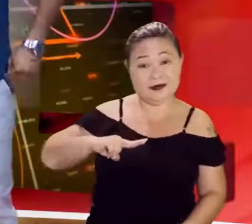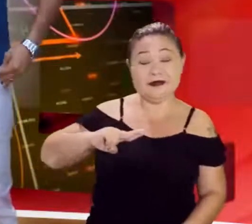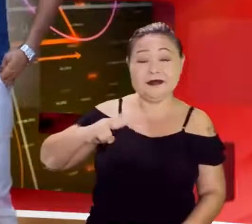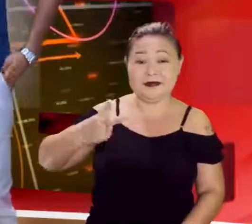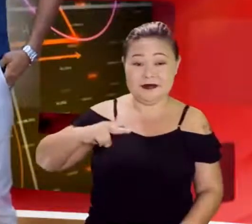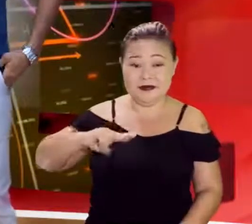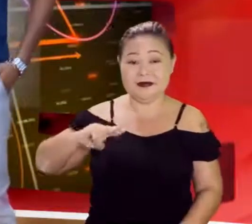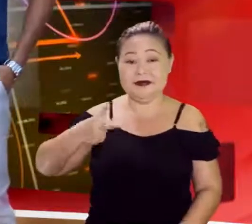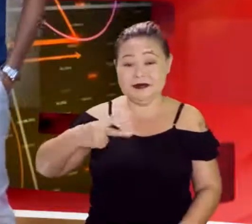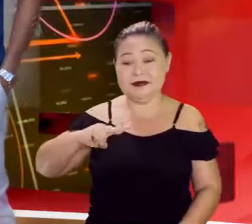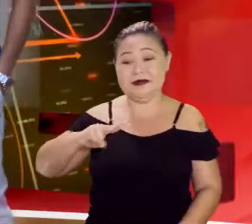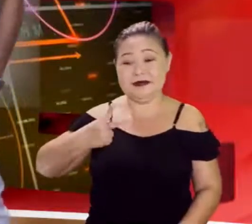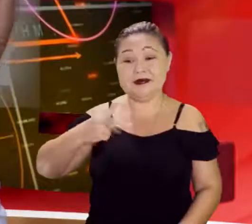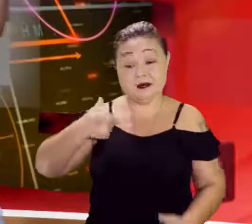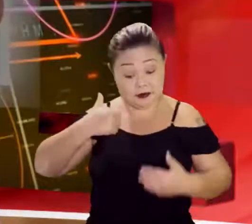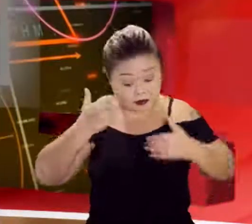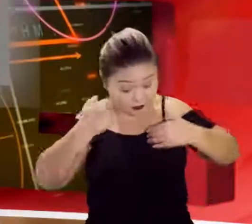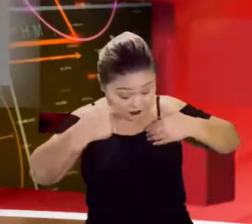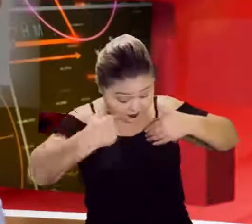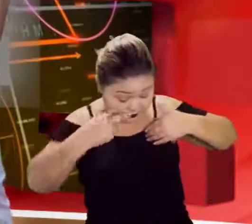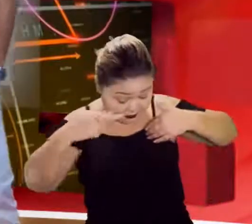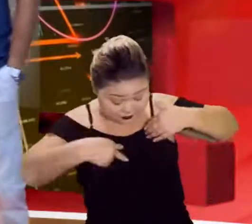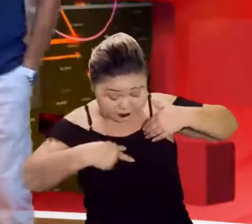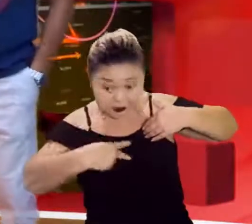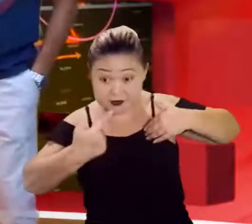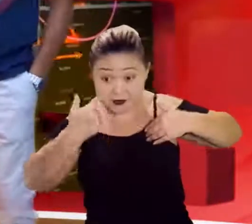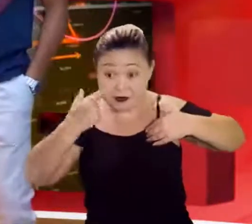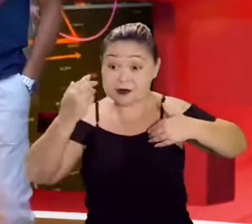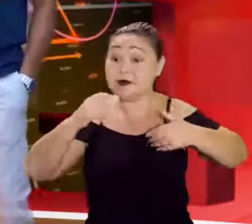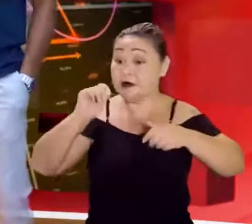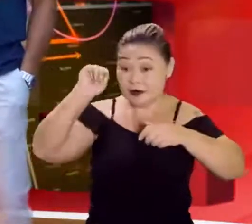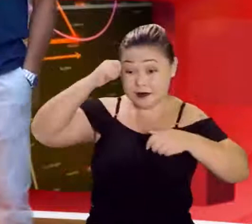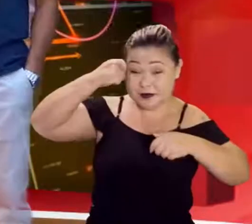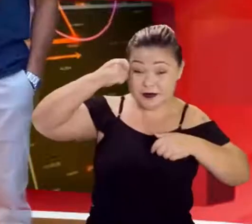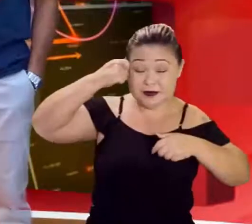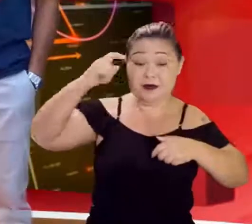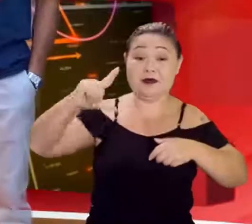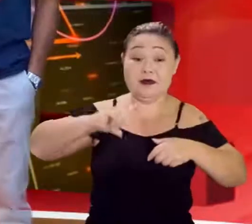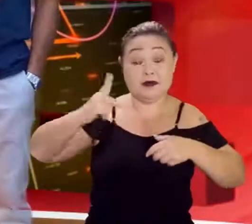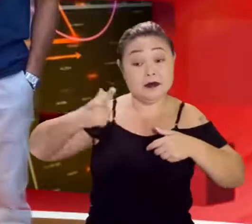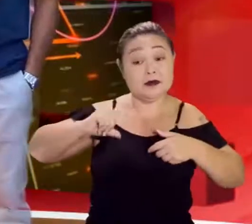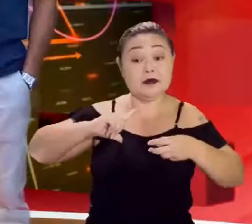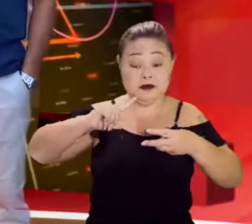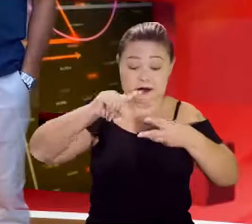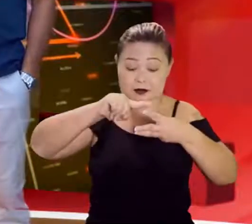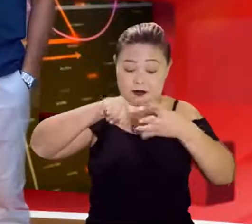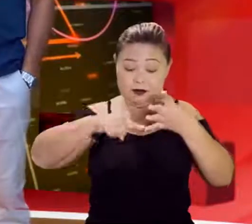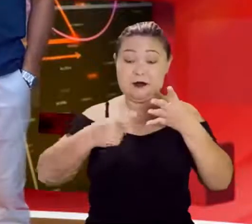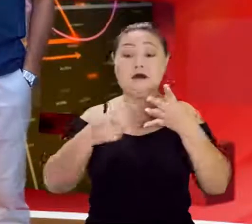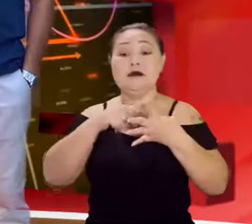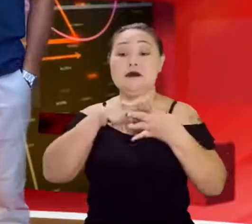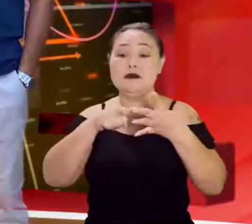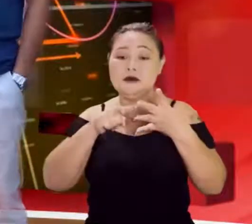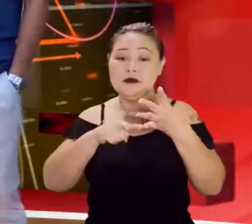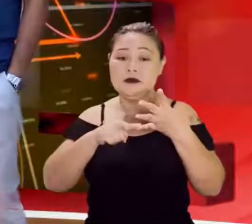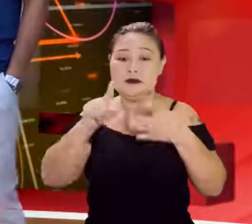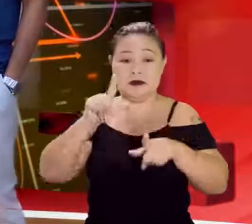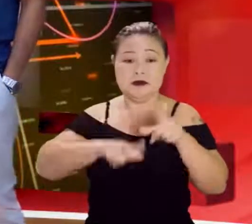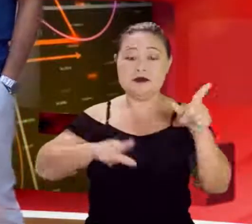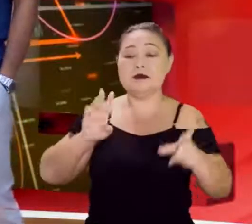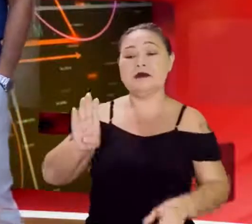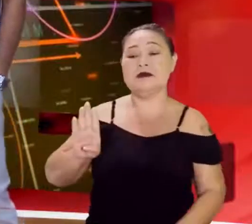aparecendo, ficaria até difícil de ver o buraco, né? Porque ia ser preto aqui. Verdade. Então só aqui já temos 4. Então letra